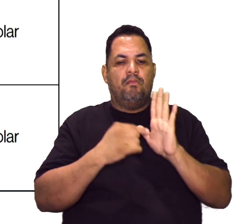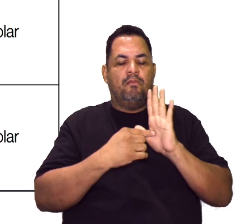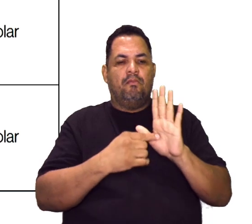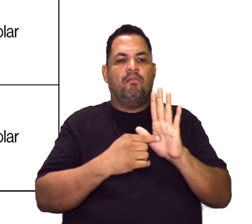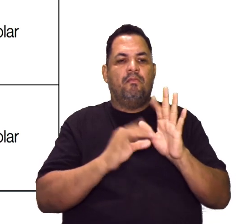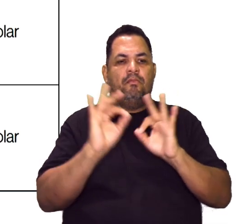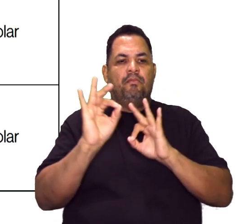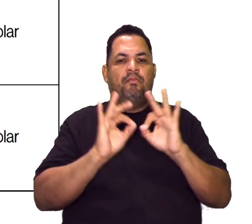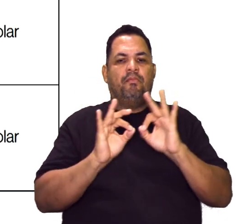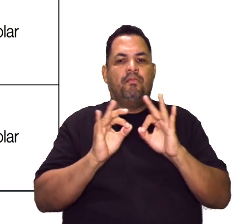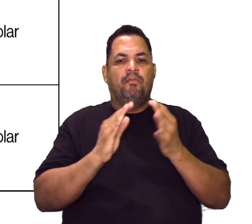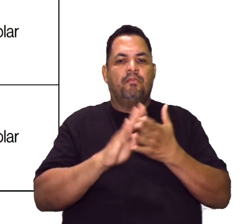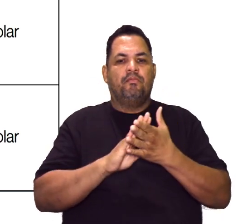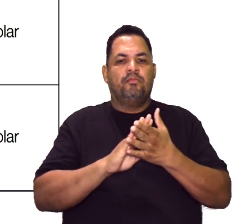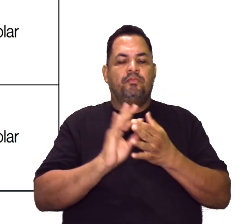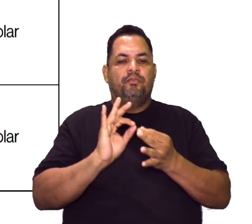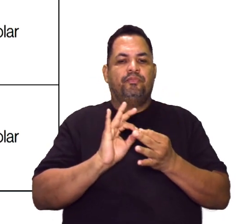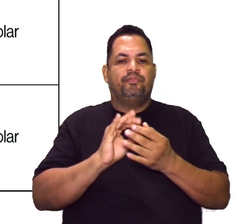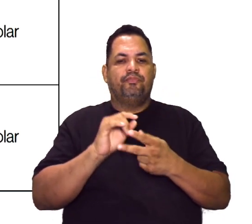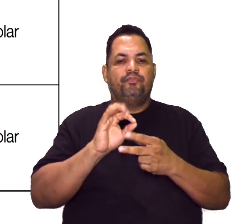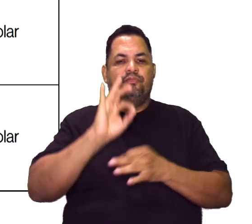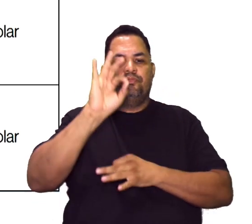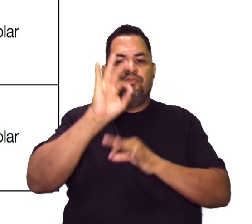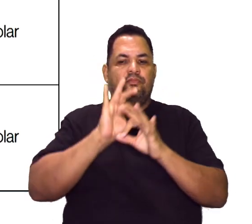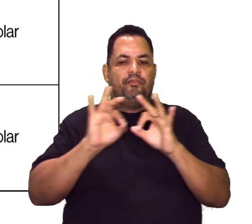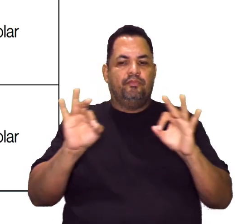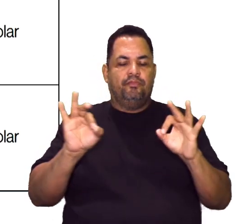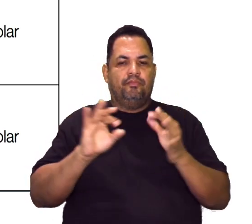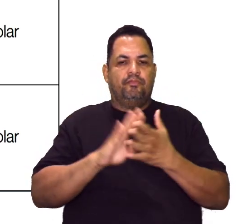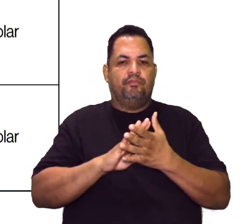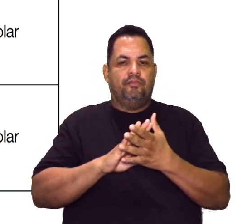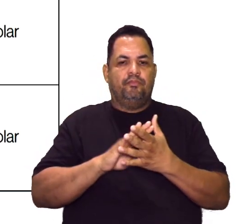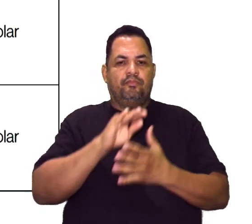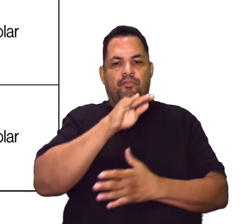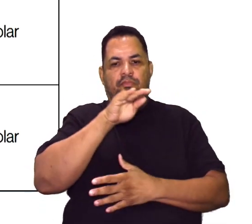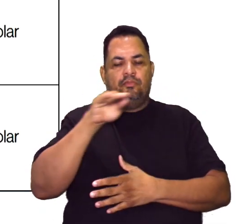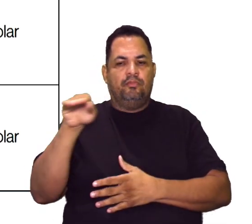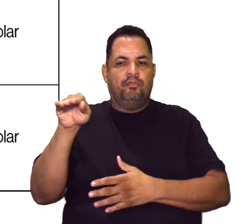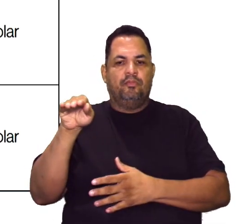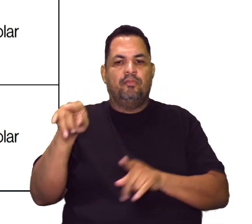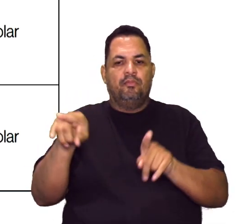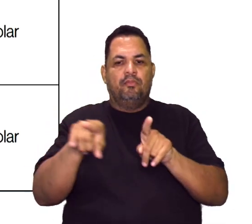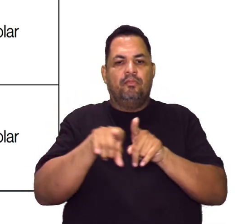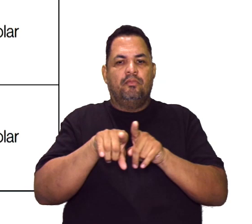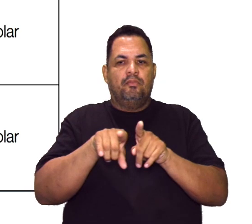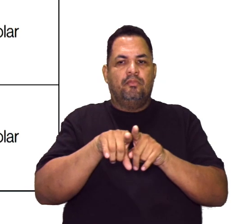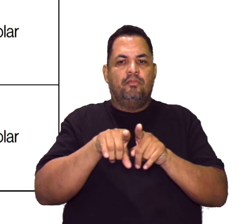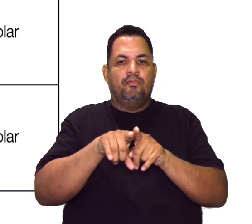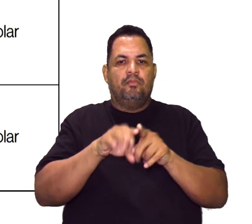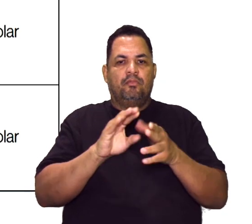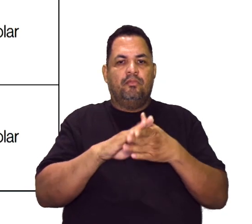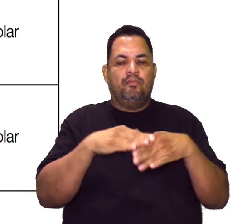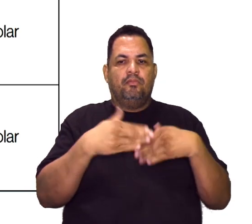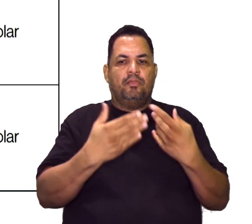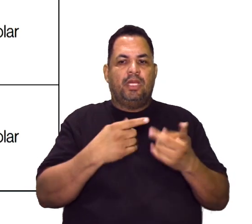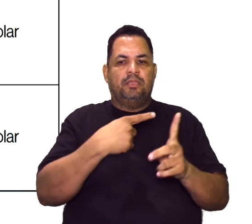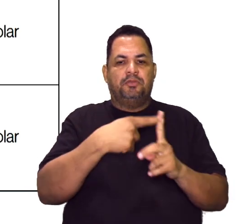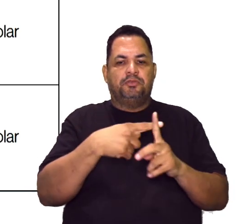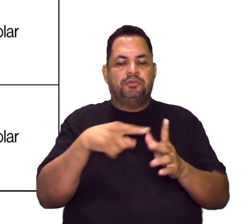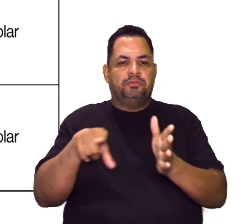entre si a geometria, o vetor, olha aí, o momento